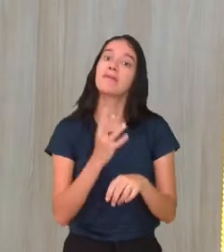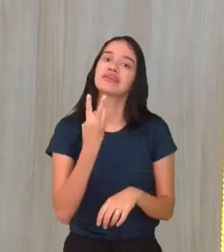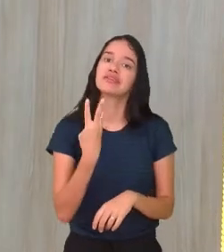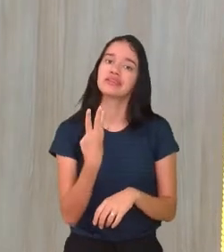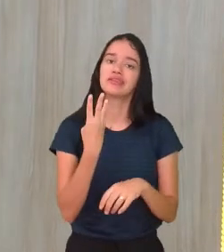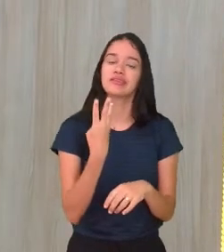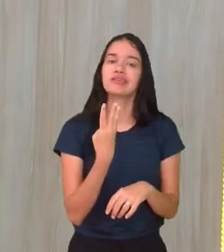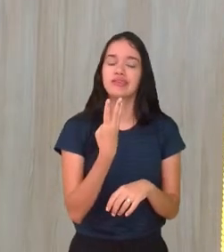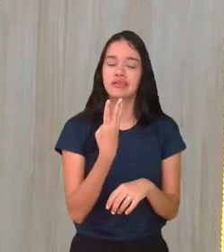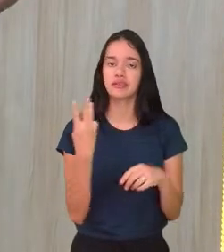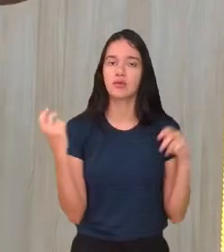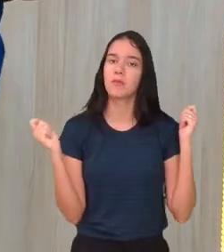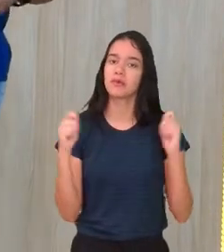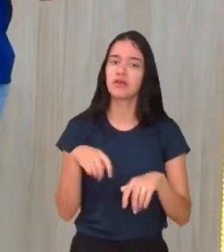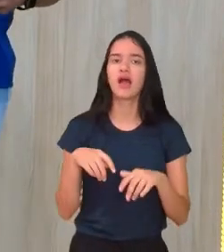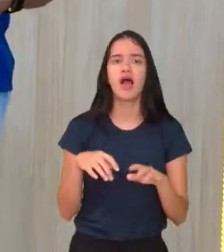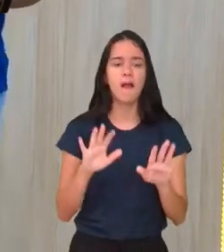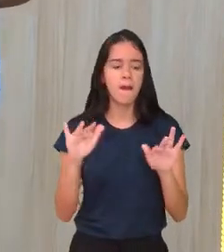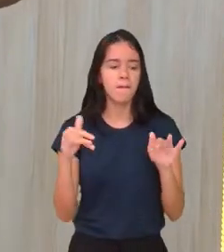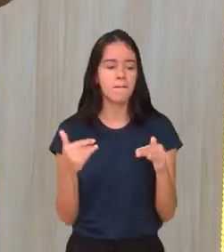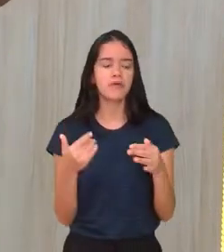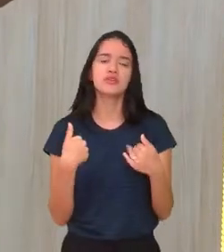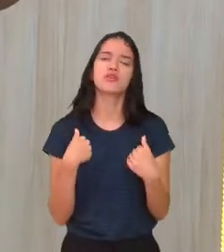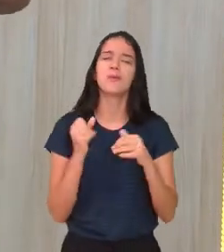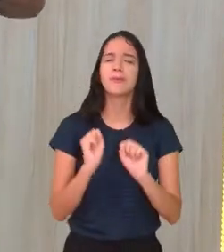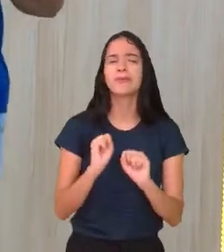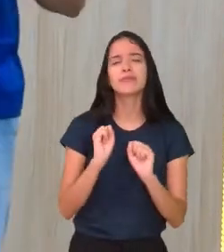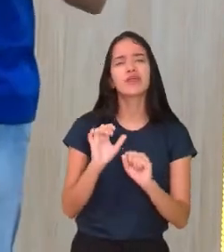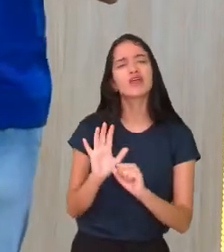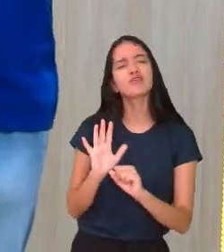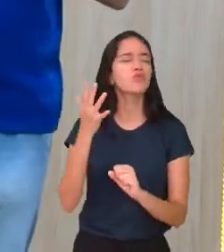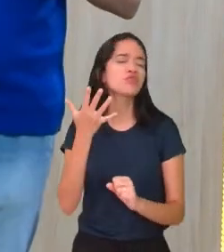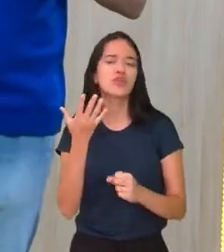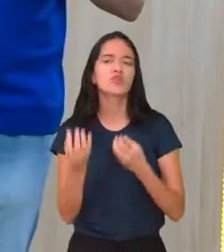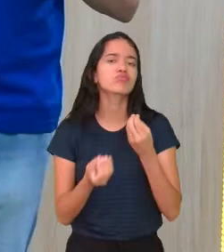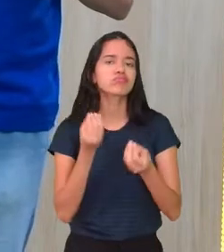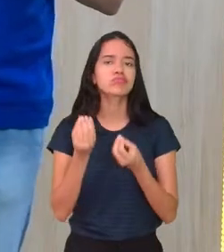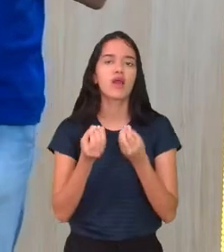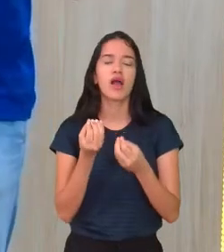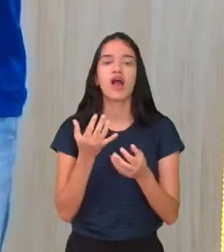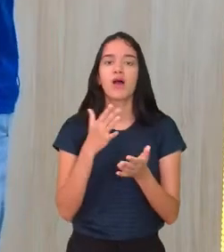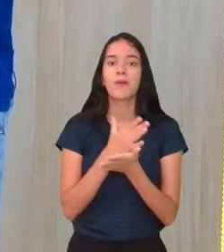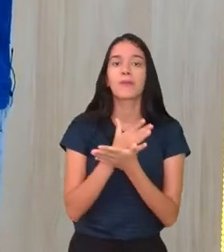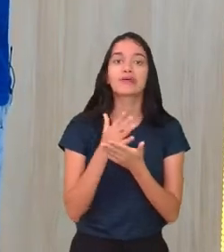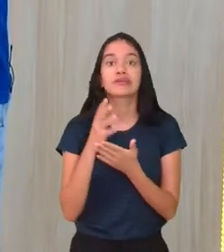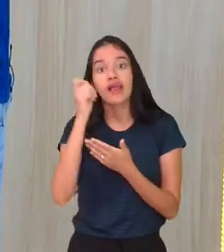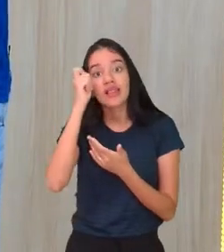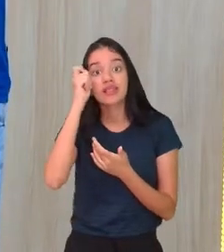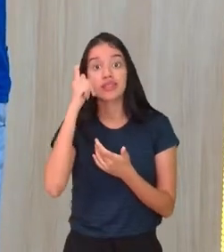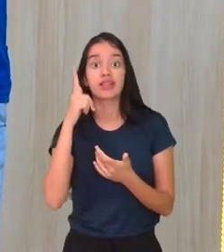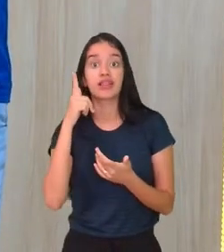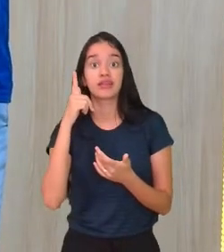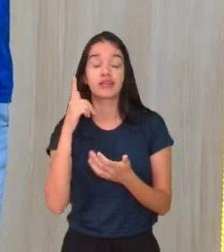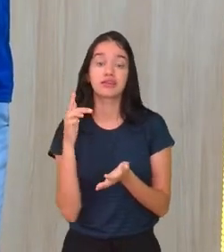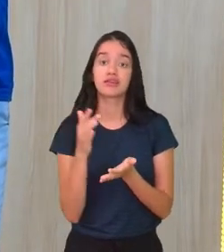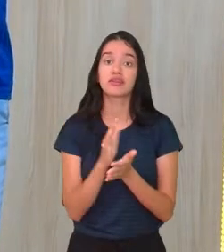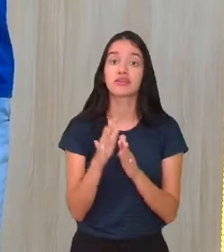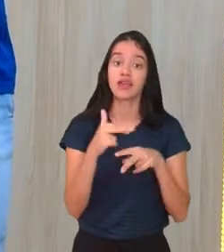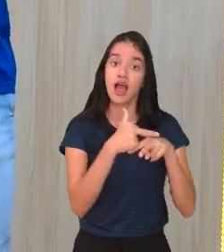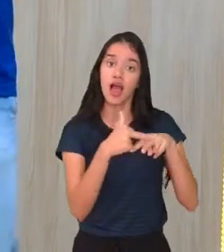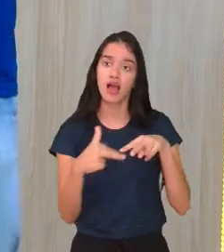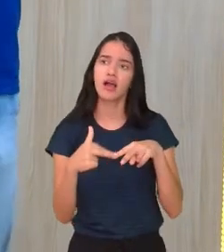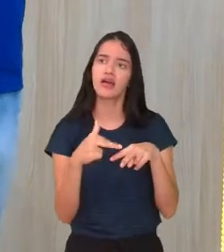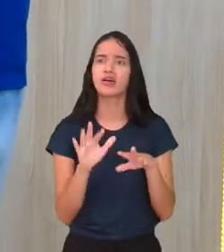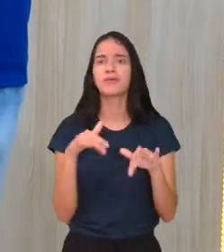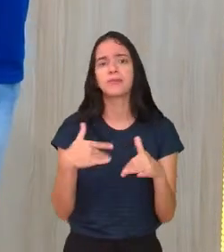3 possibilidades. Mas eu poderia resolver essa questão começando da ideia da calça. certo? Eu